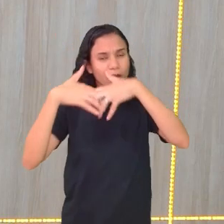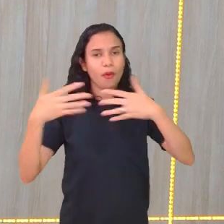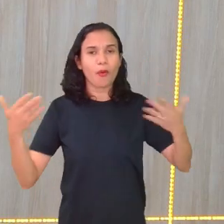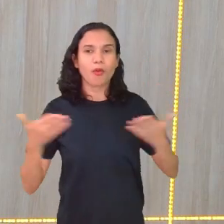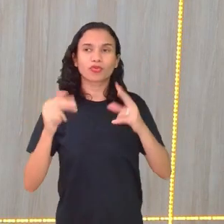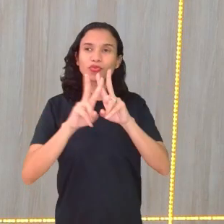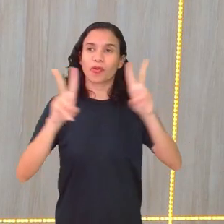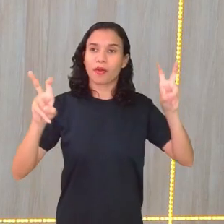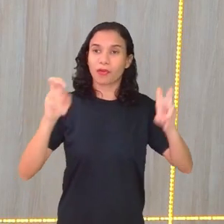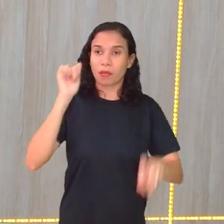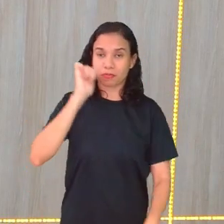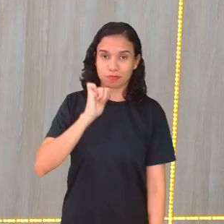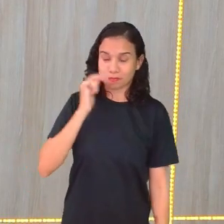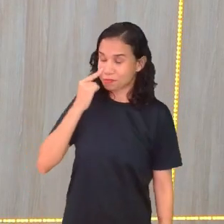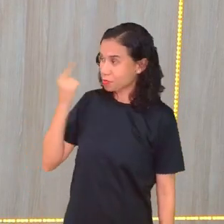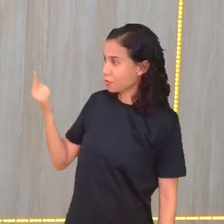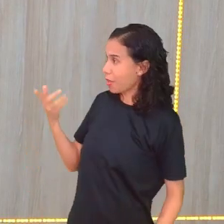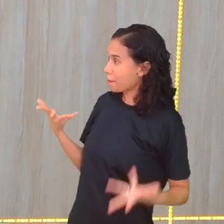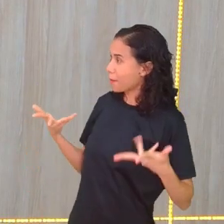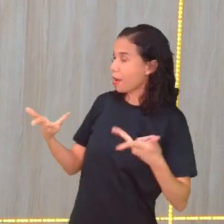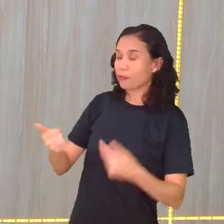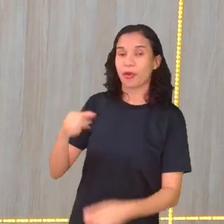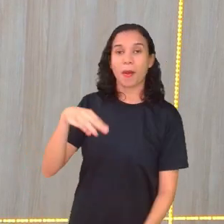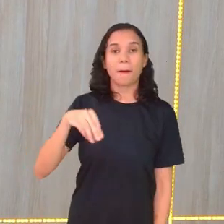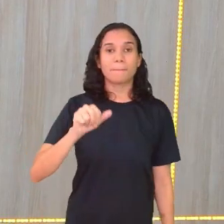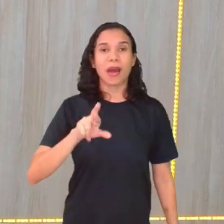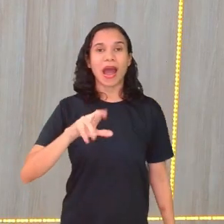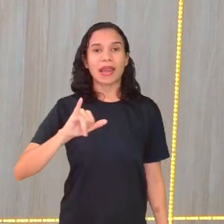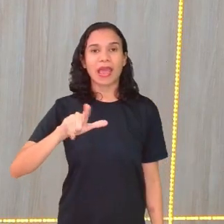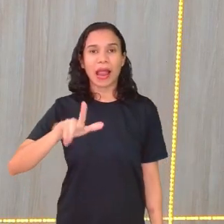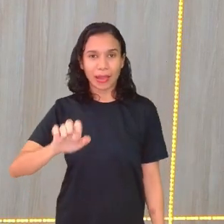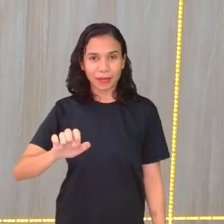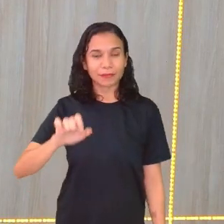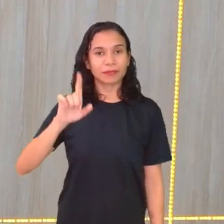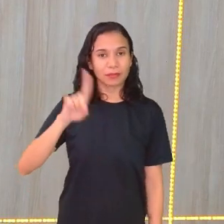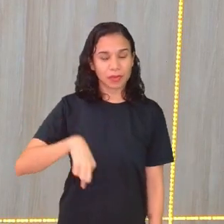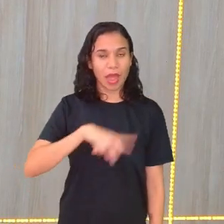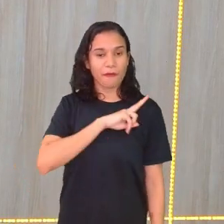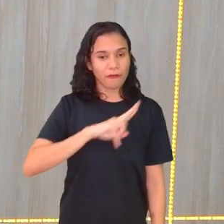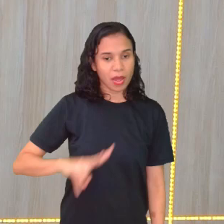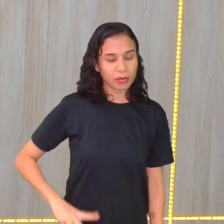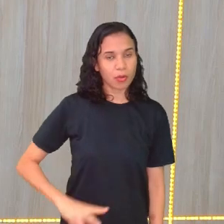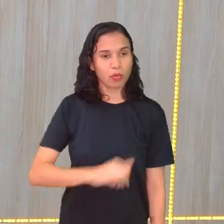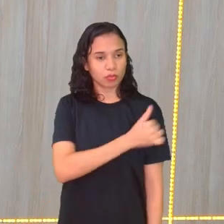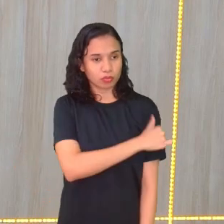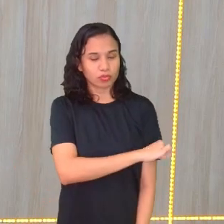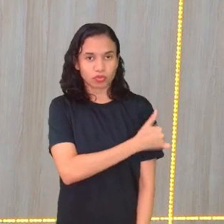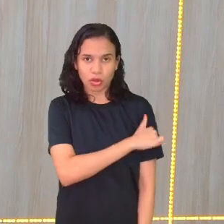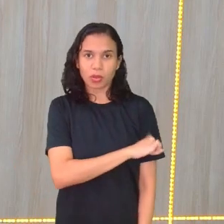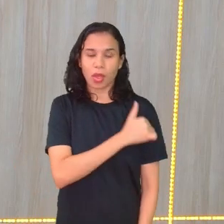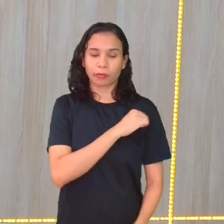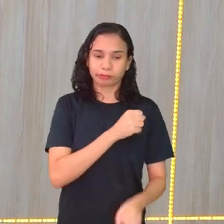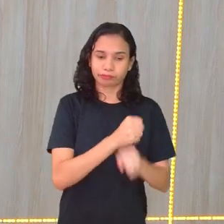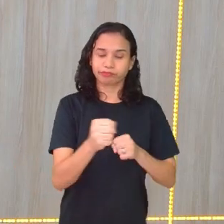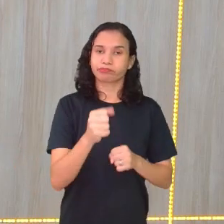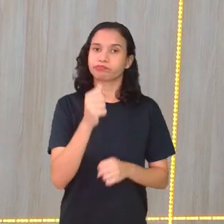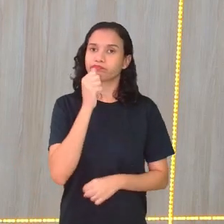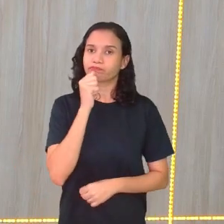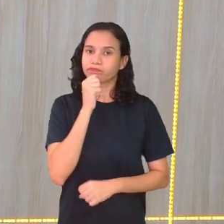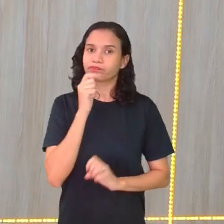uma frase dessa mulher maravilhosa, Marielle Franco, vereadora do Rio de Janeiro, que foi assassinada, né? E até